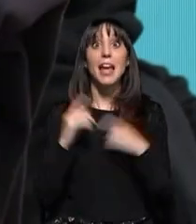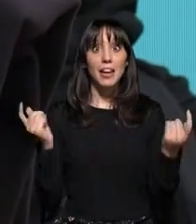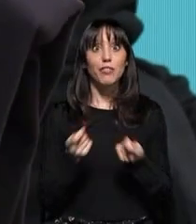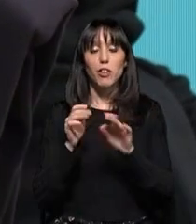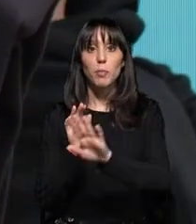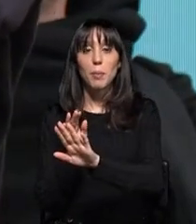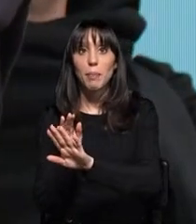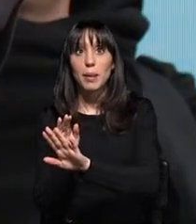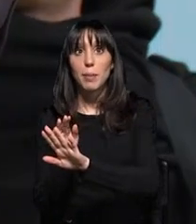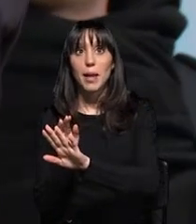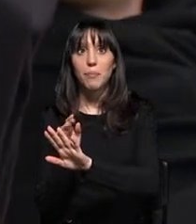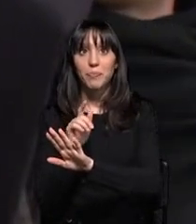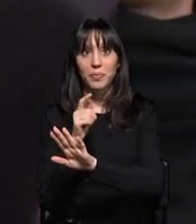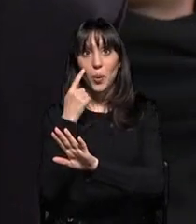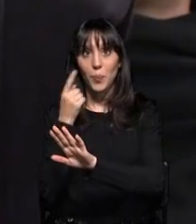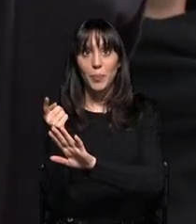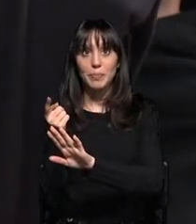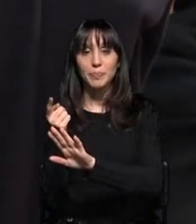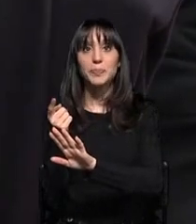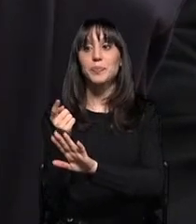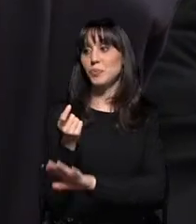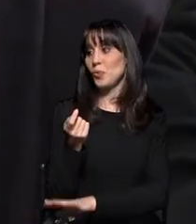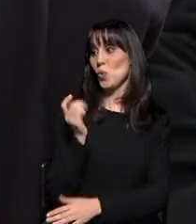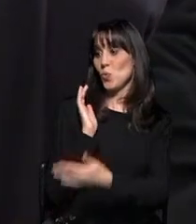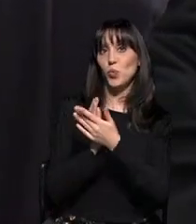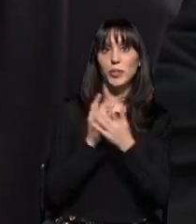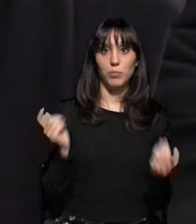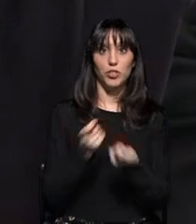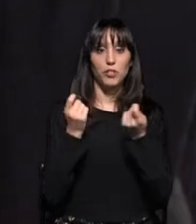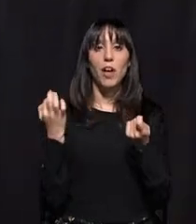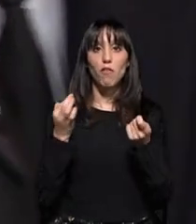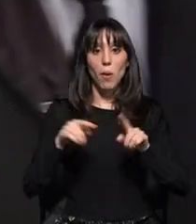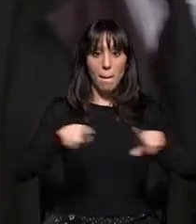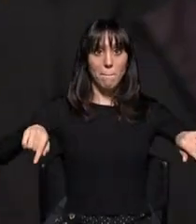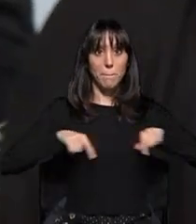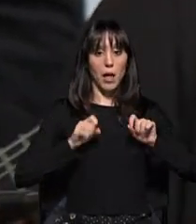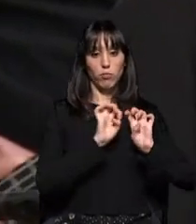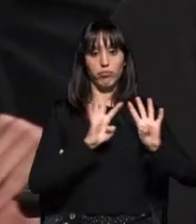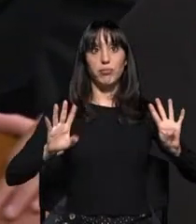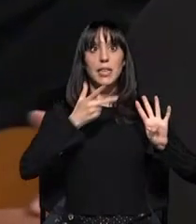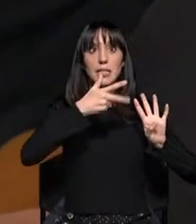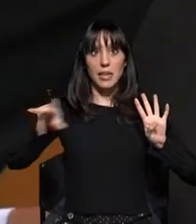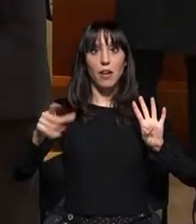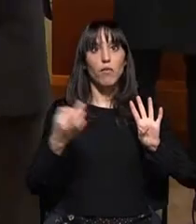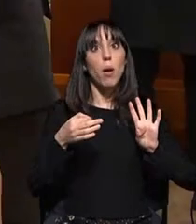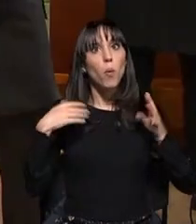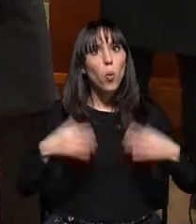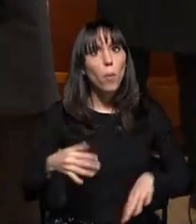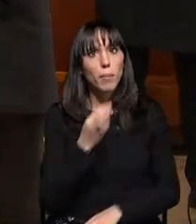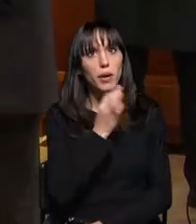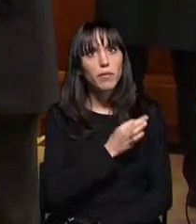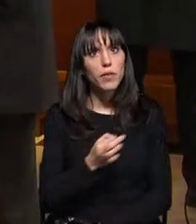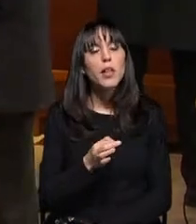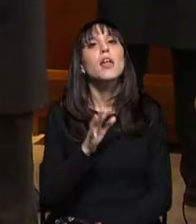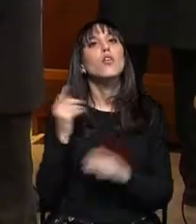pessoas. Pera lá, Eduardo, agarra. No nosso último festival juntámos 100 pessoas em palco. Poxa, isso é uma maravilha. Olha, eu agora quero saber é que festival é